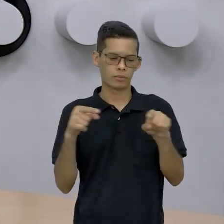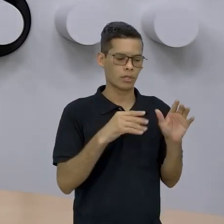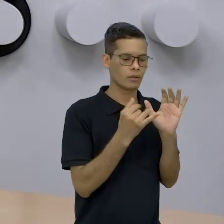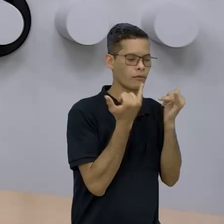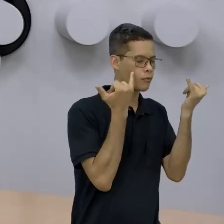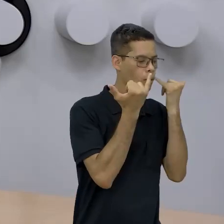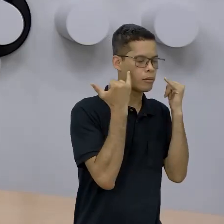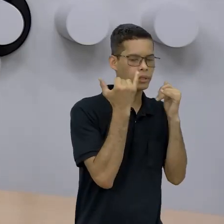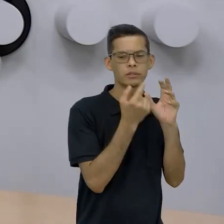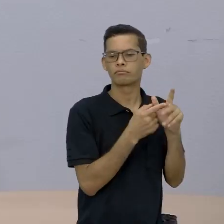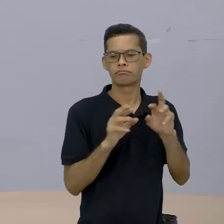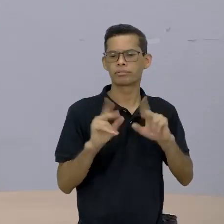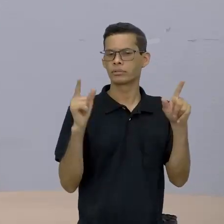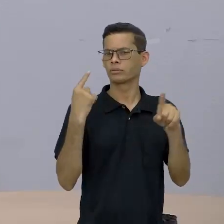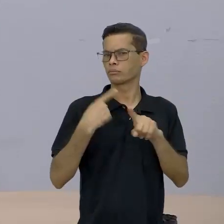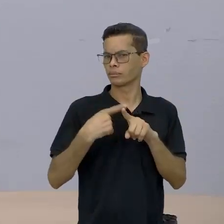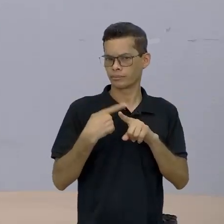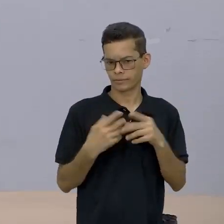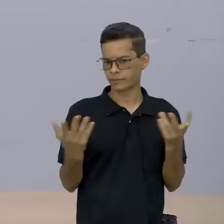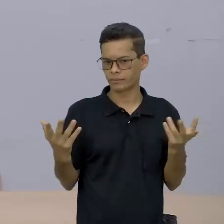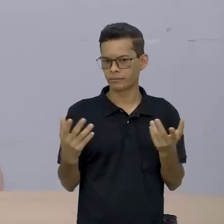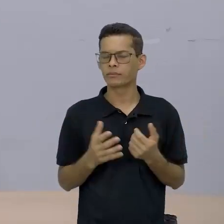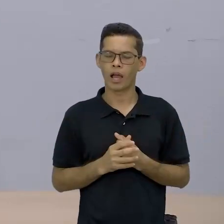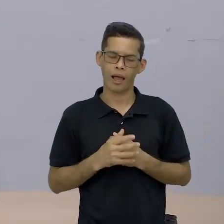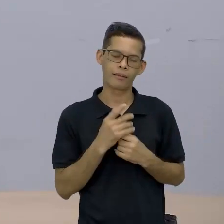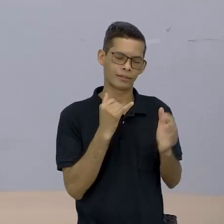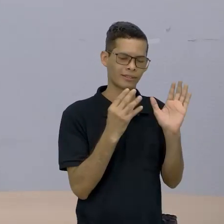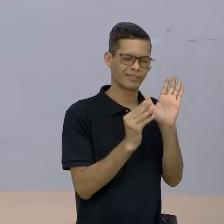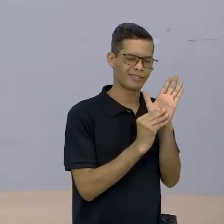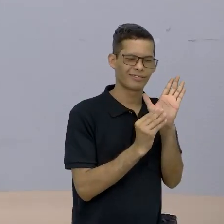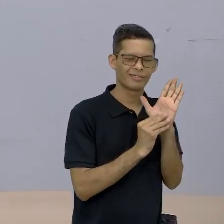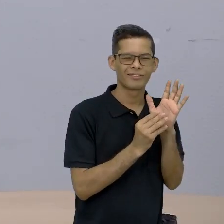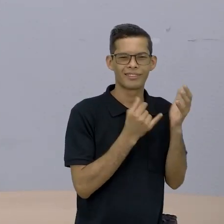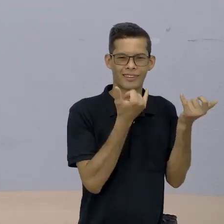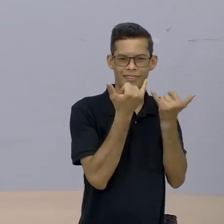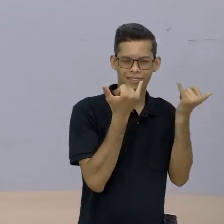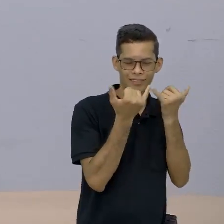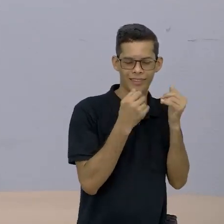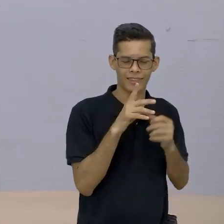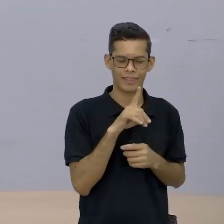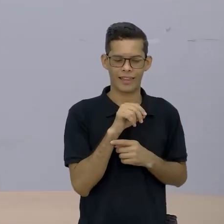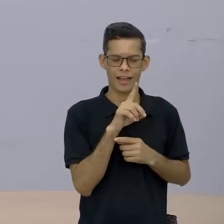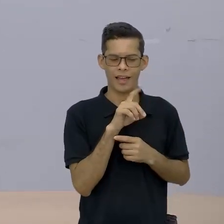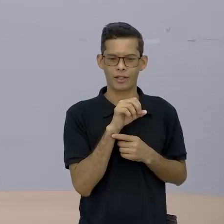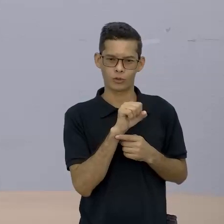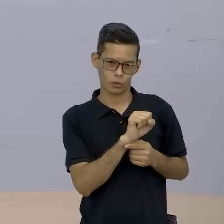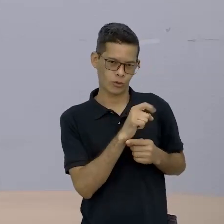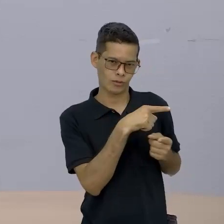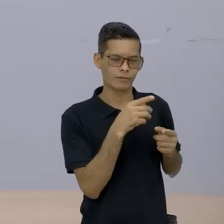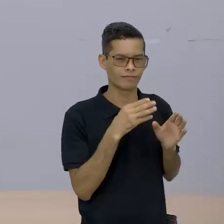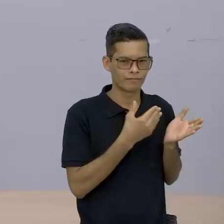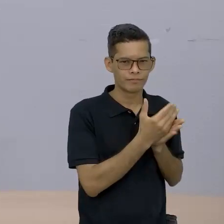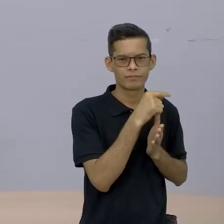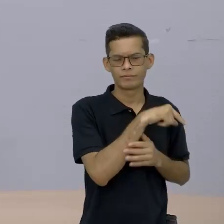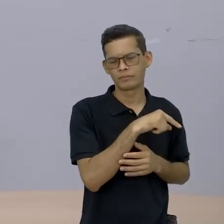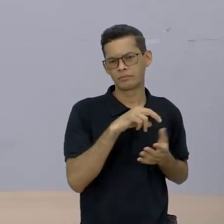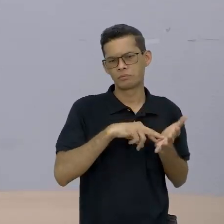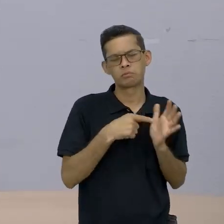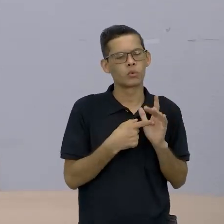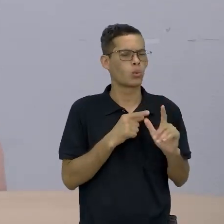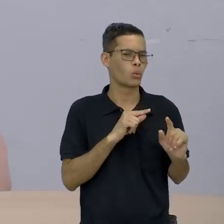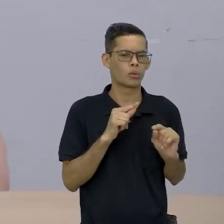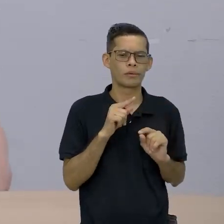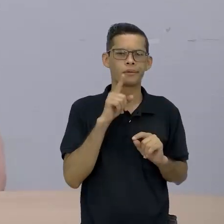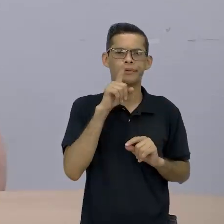dado? Vamos começar com o dado, que eu acho que fica mais fácil depois para a gente explicar o conhecimento. O dado seria,